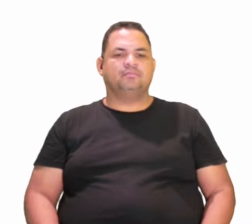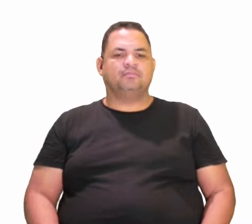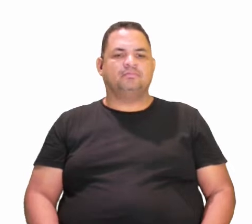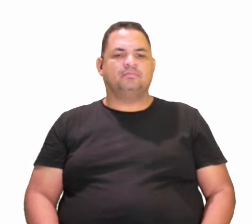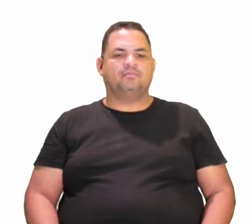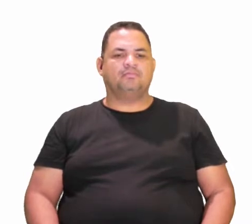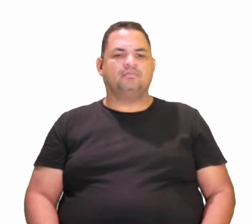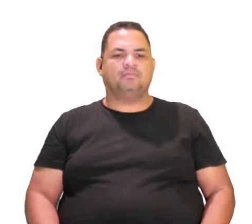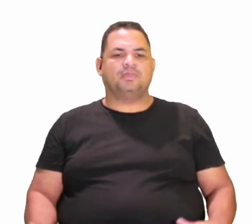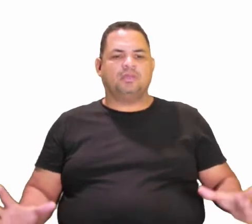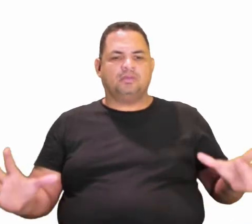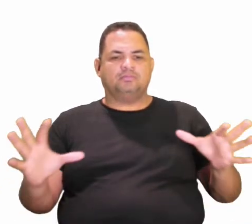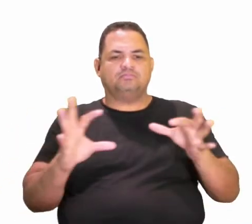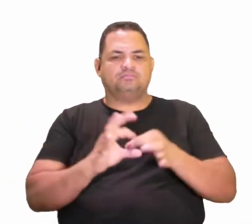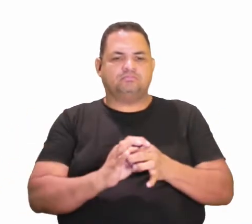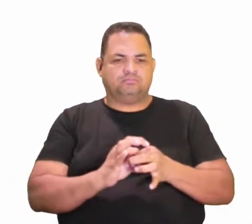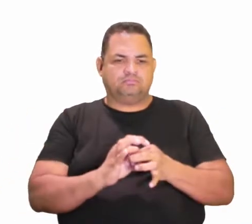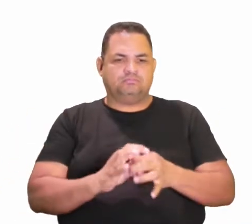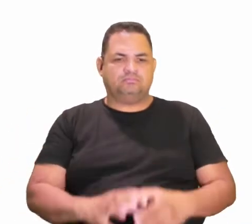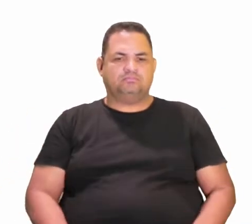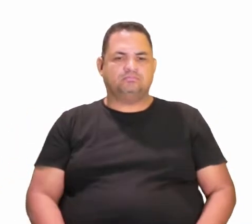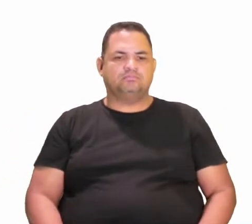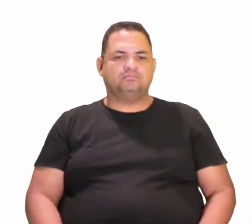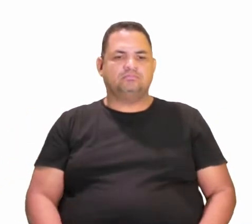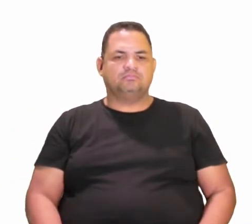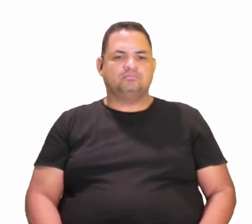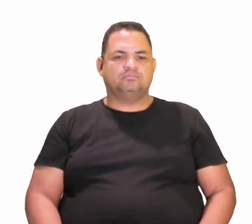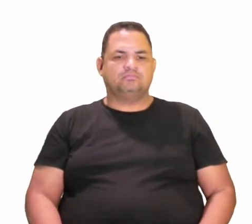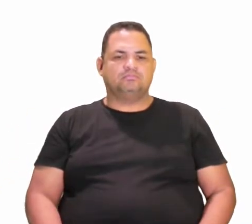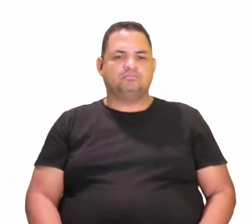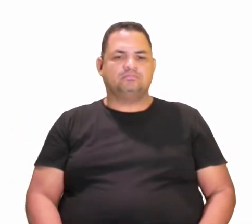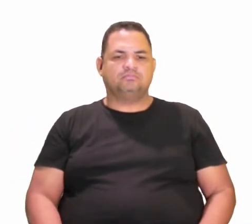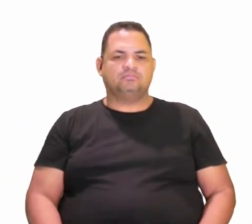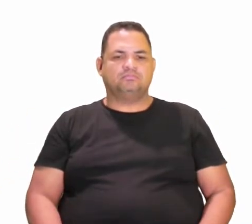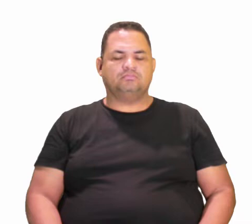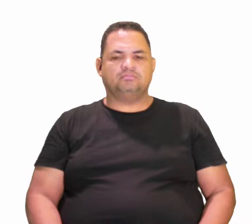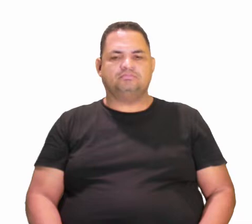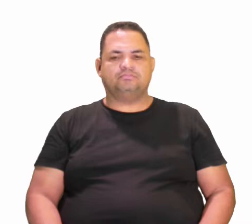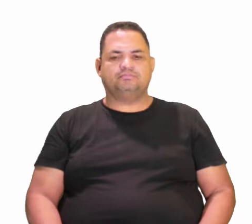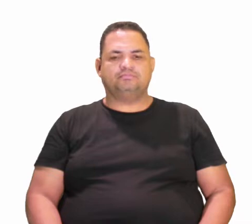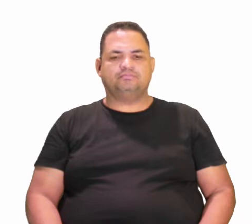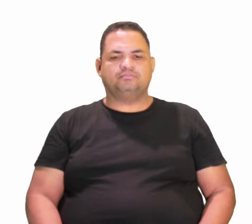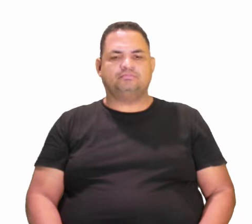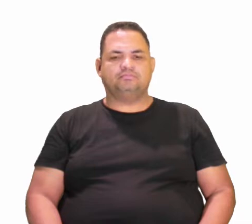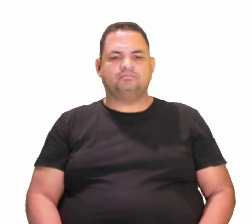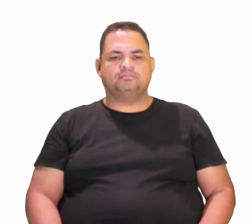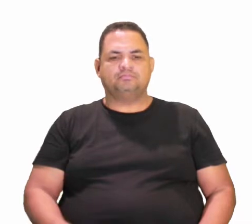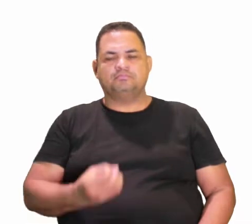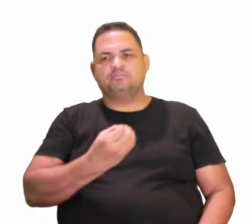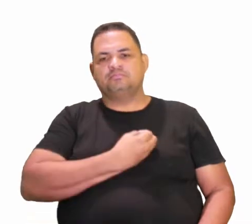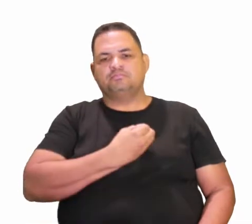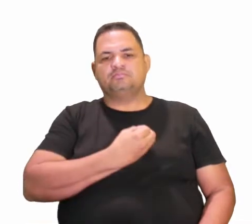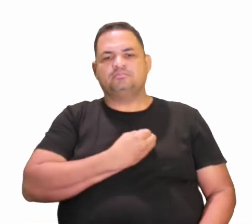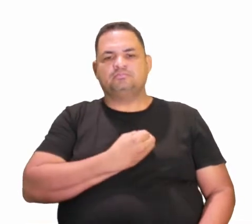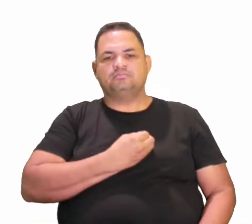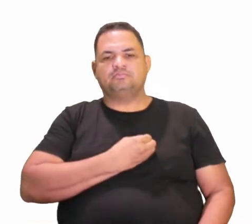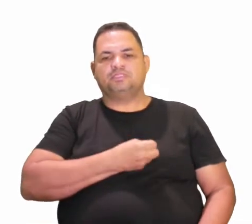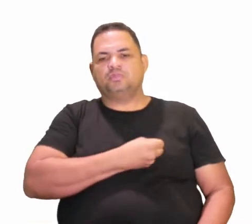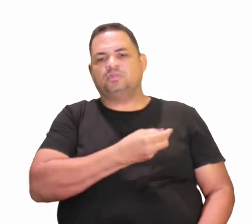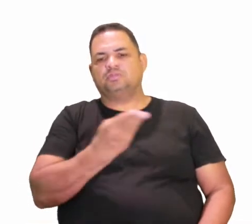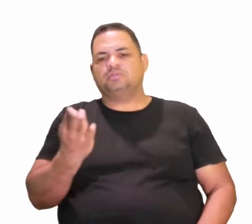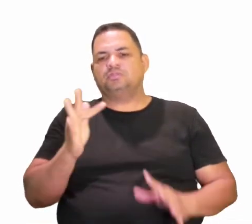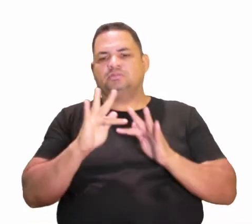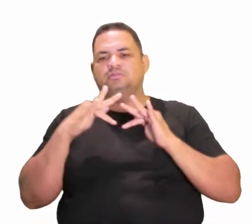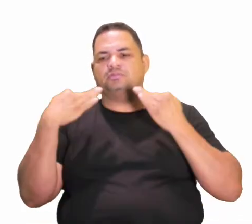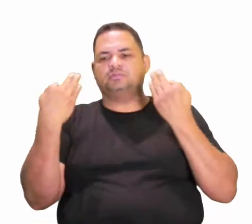Union, união. E aqui, number of family members, né? O número de membros da